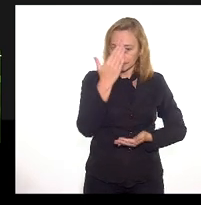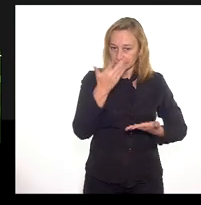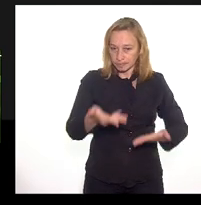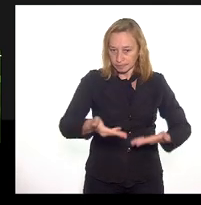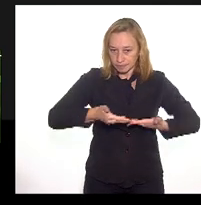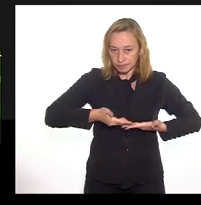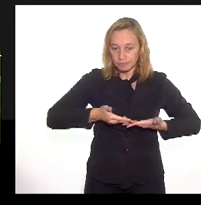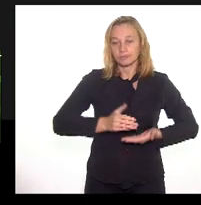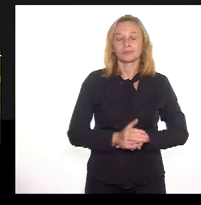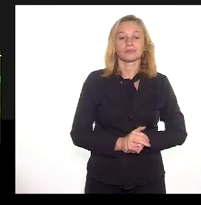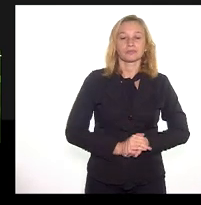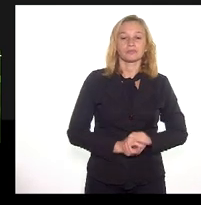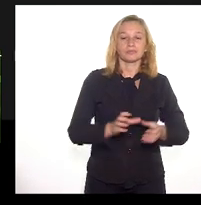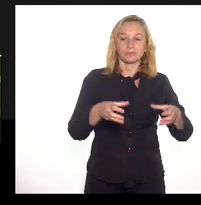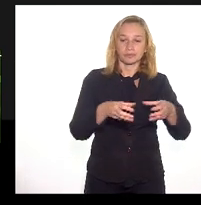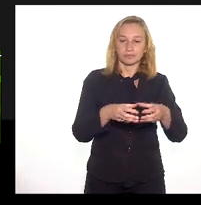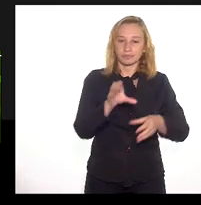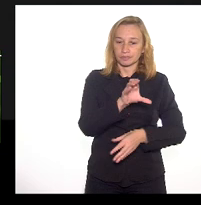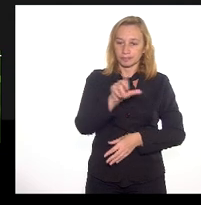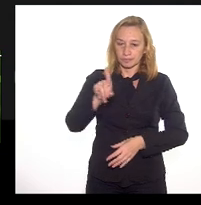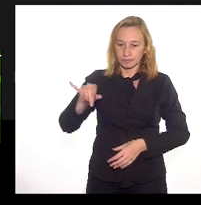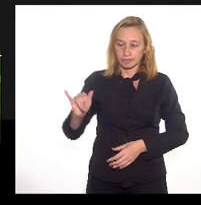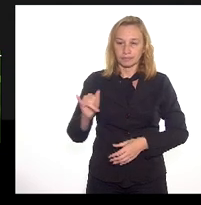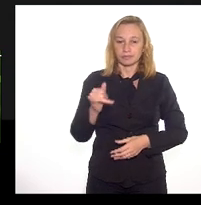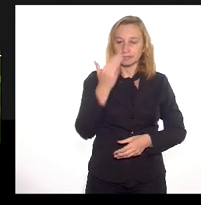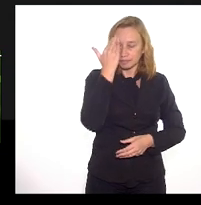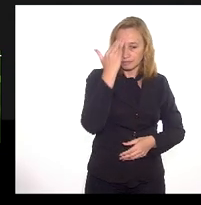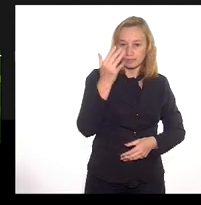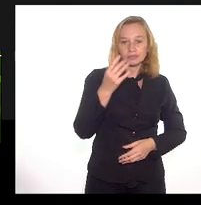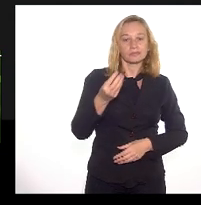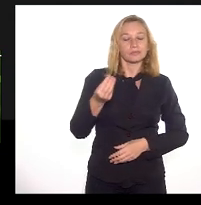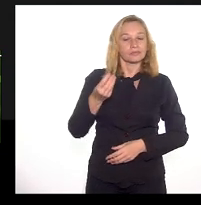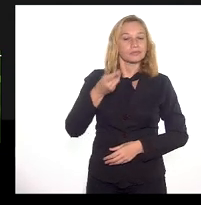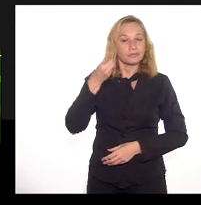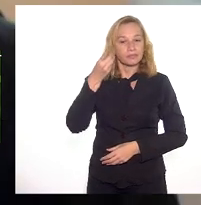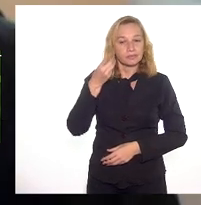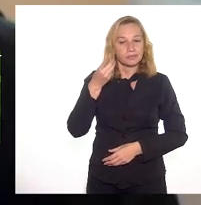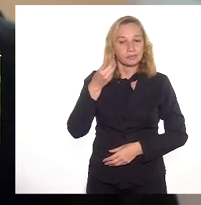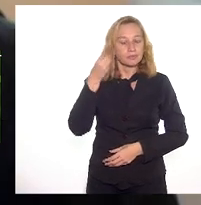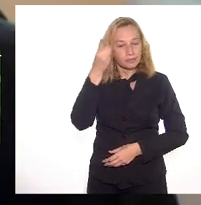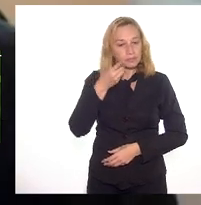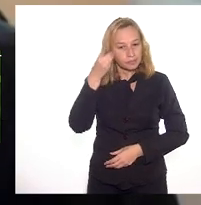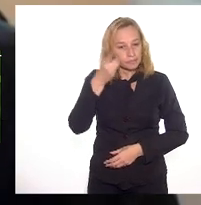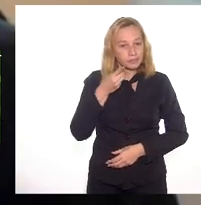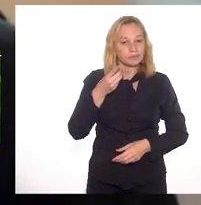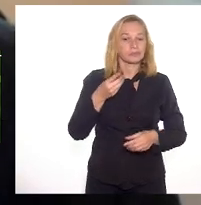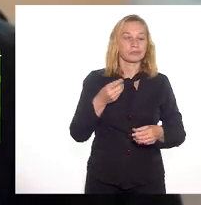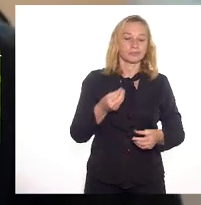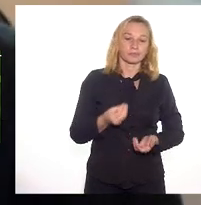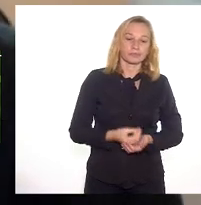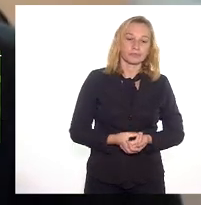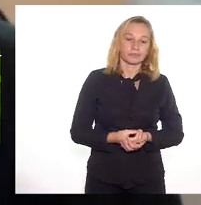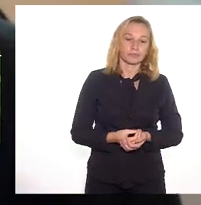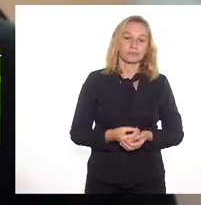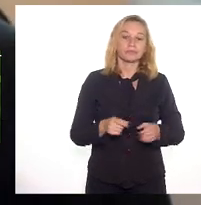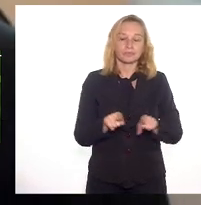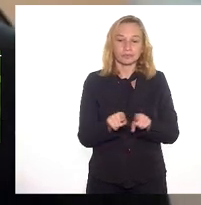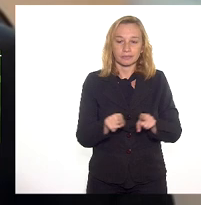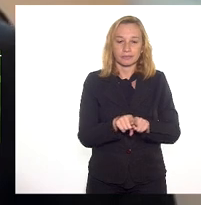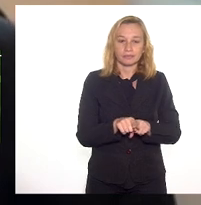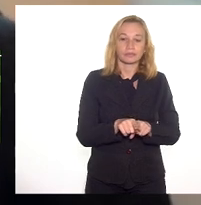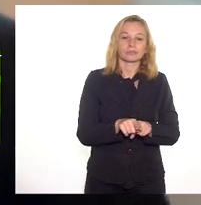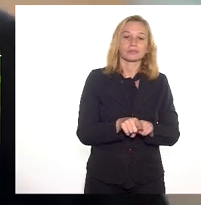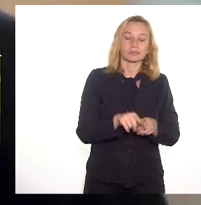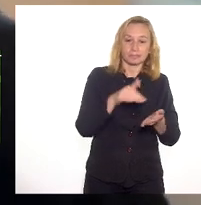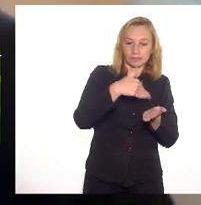feito pela comissão, agradecendo a presença dos deputados e também dos membros da Secretaria da Fazenda, da